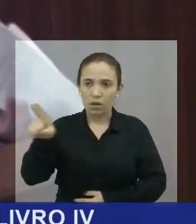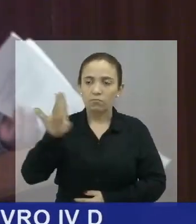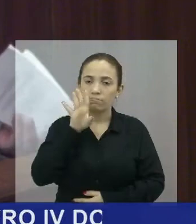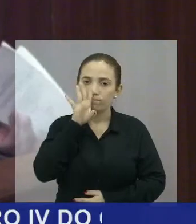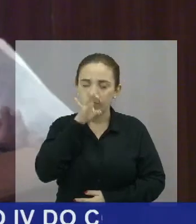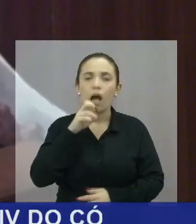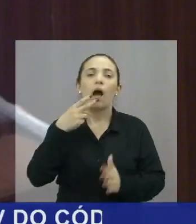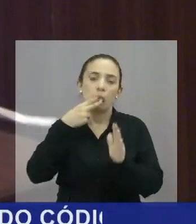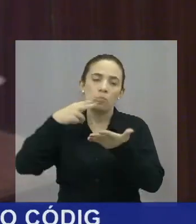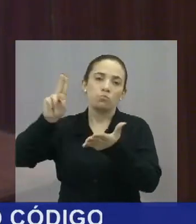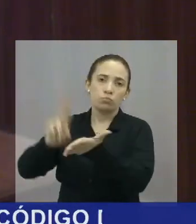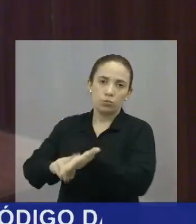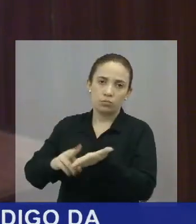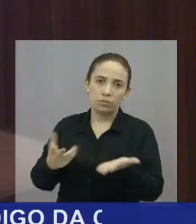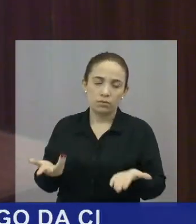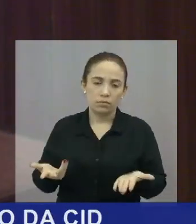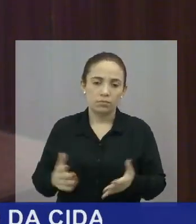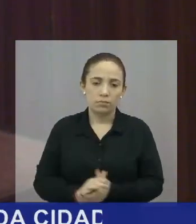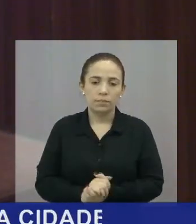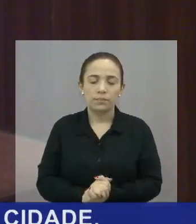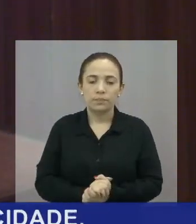sim será punido.